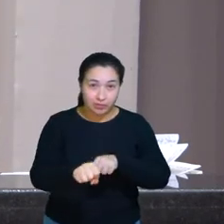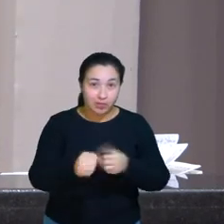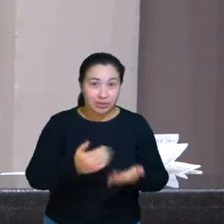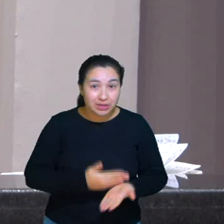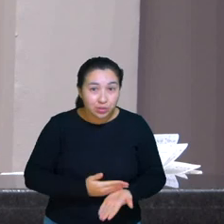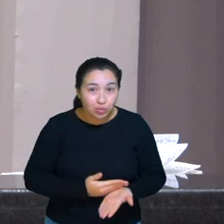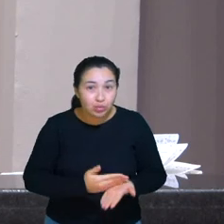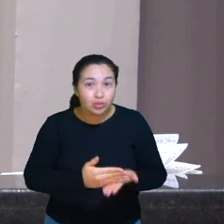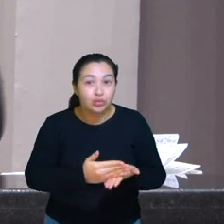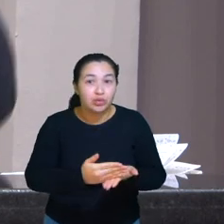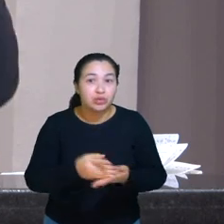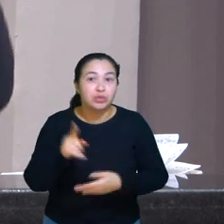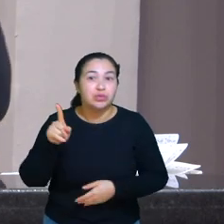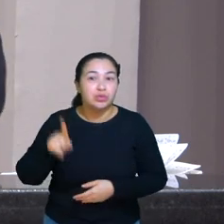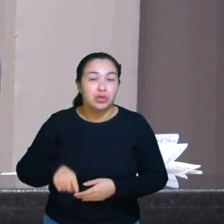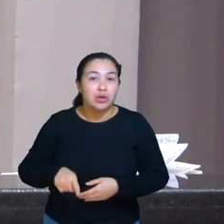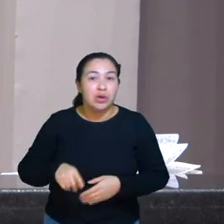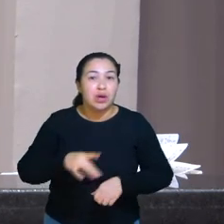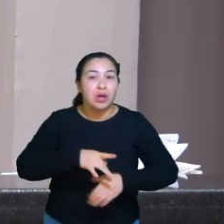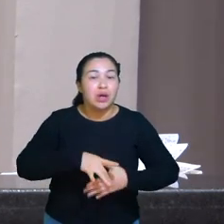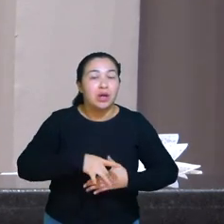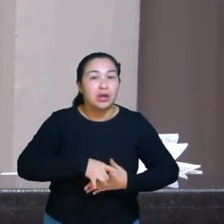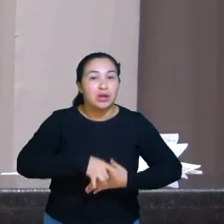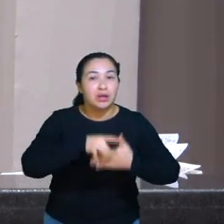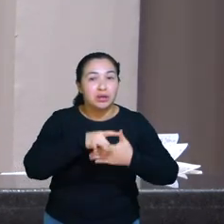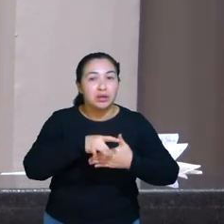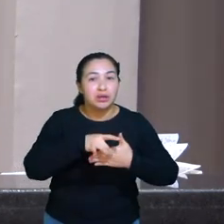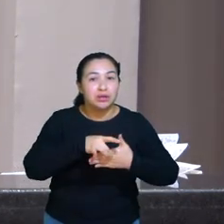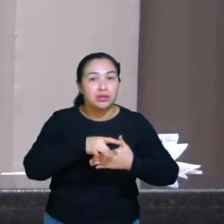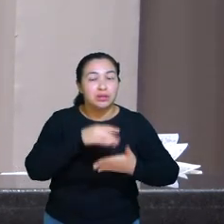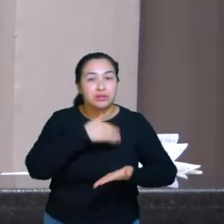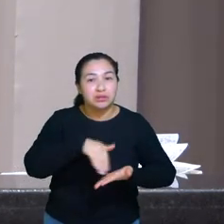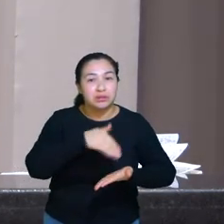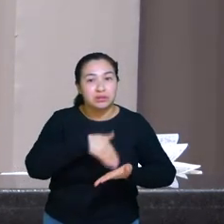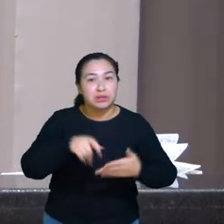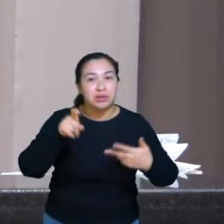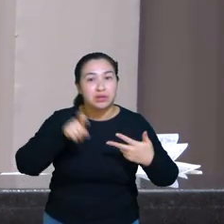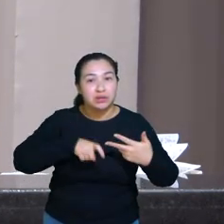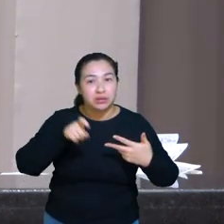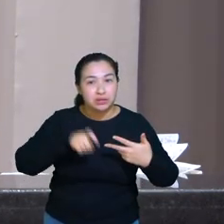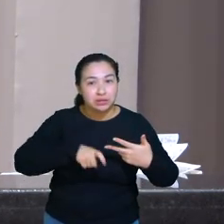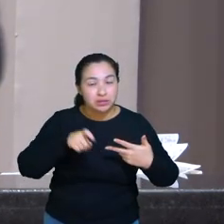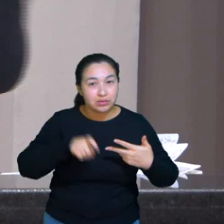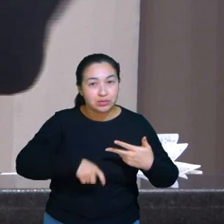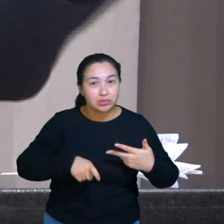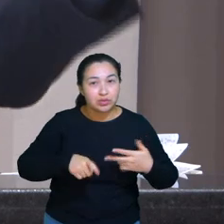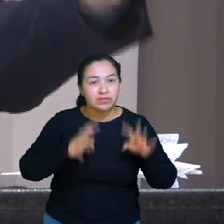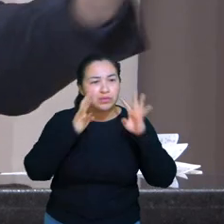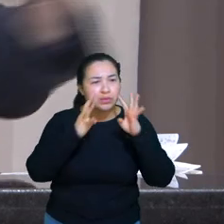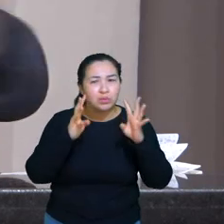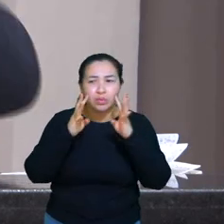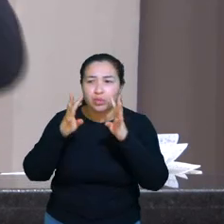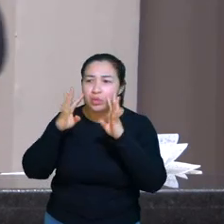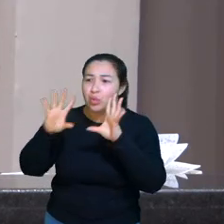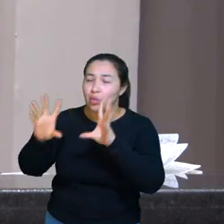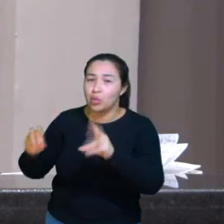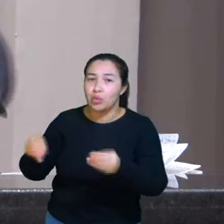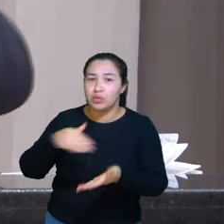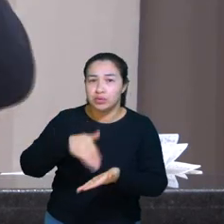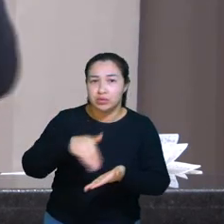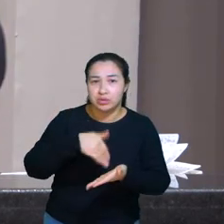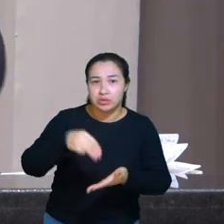é está na liderança da secretaria executiva Ouvindo todas as secretarias do MEC